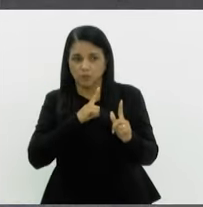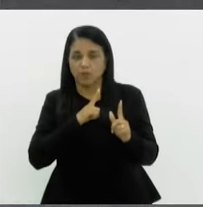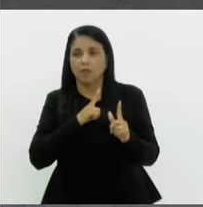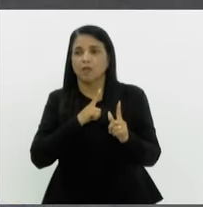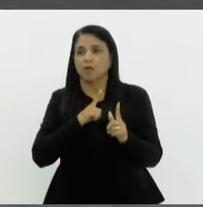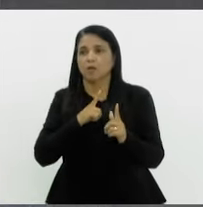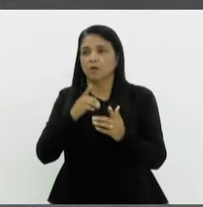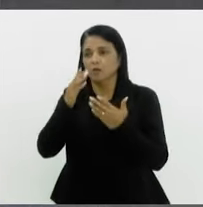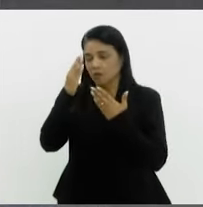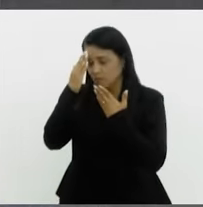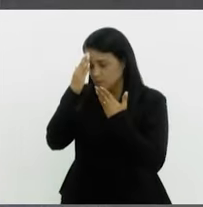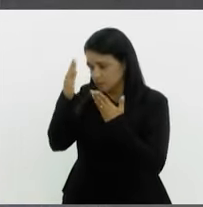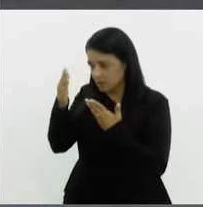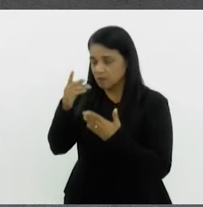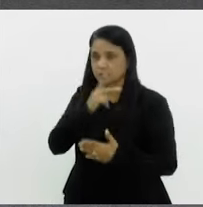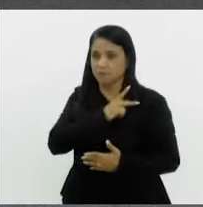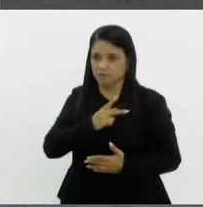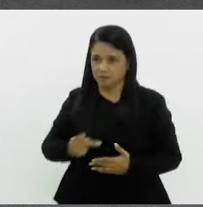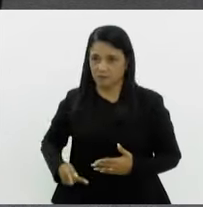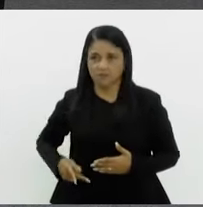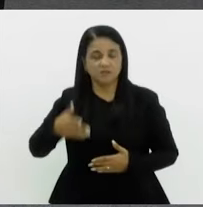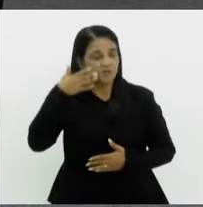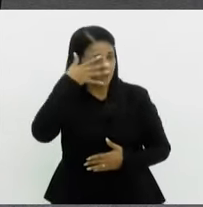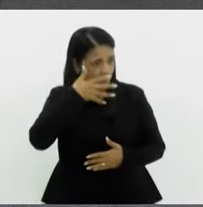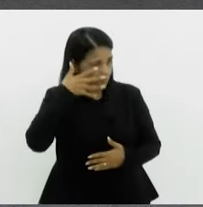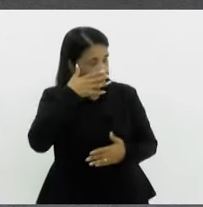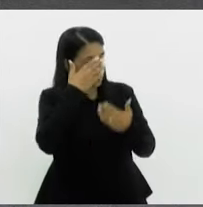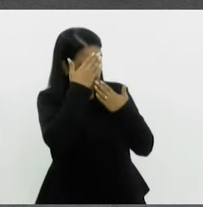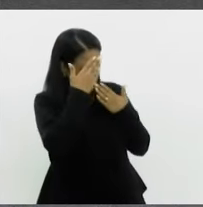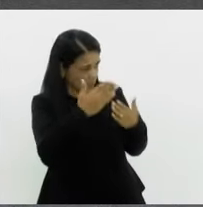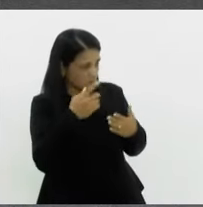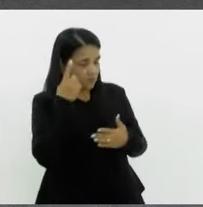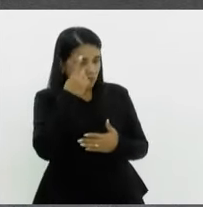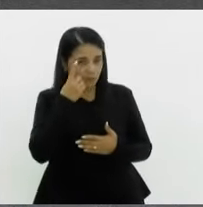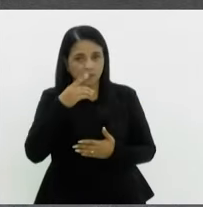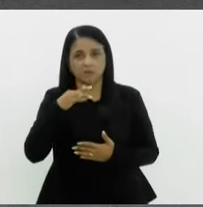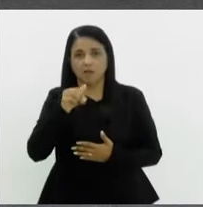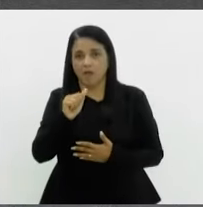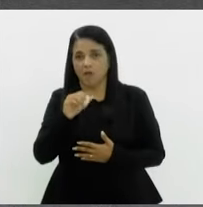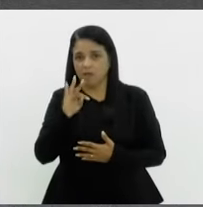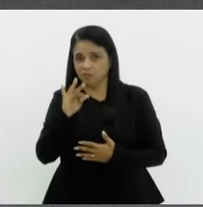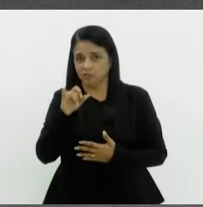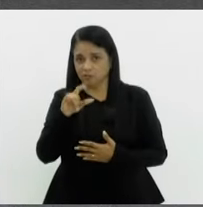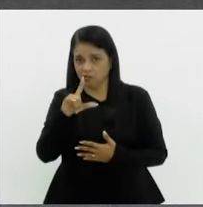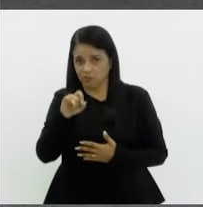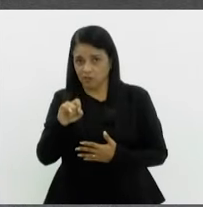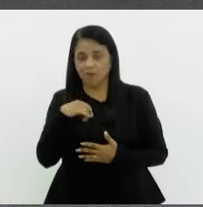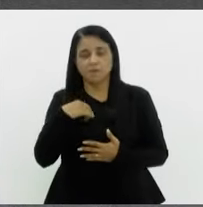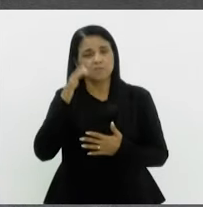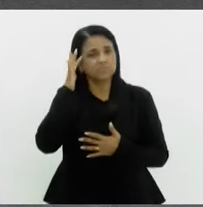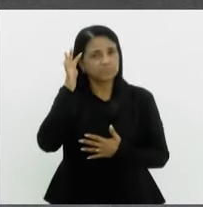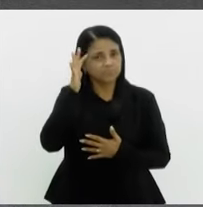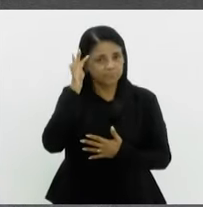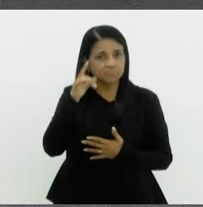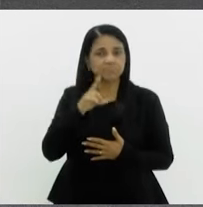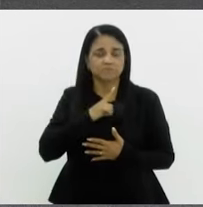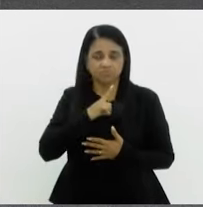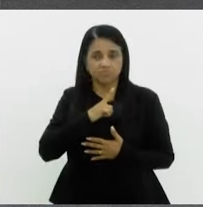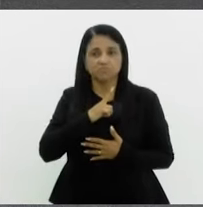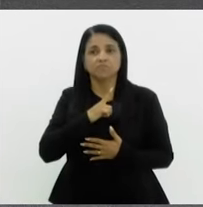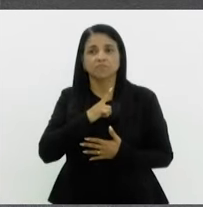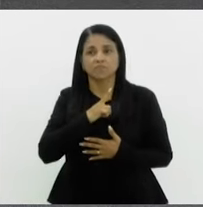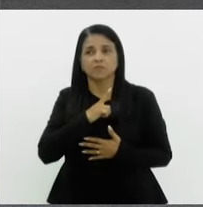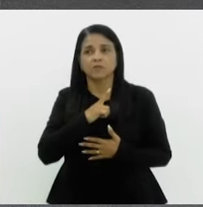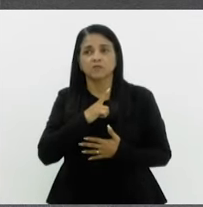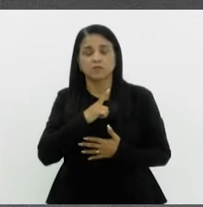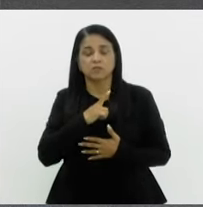Obrigada, presidente, por me conceder essa parte. Também obrigada, deputado Átila Nunes, pelas suas reflexões e também pela questão que o